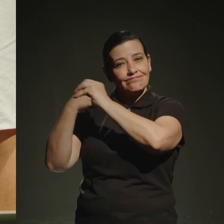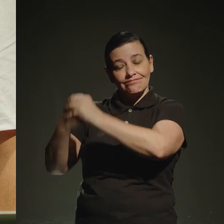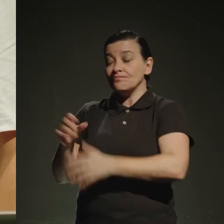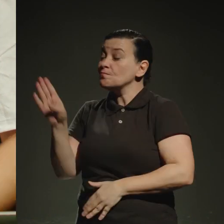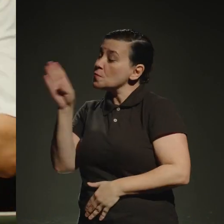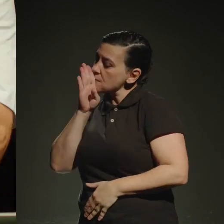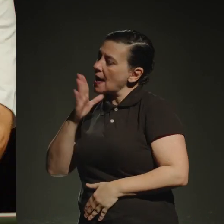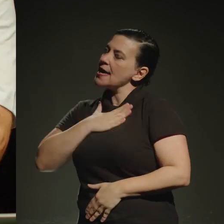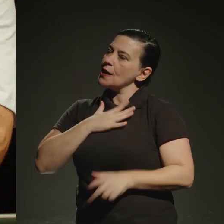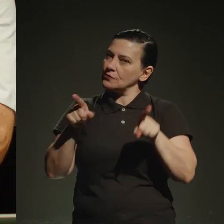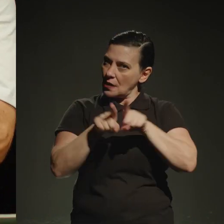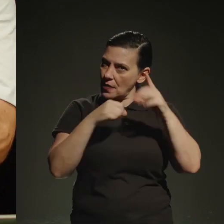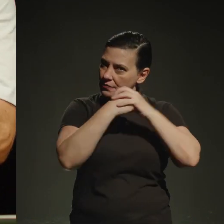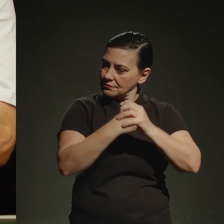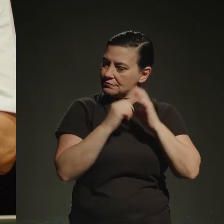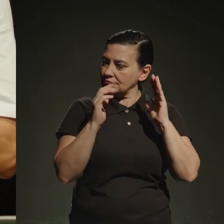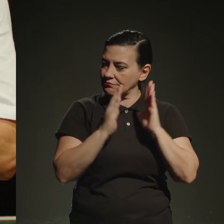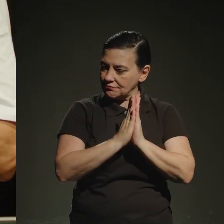minhas.